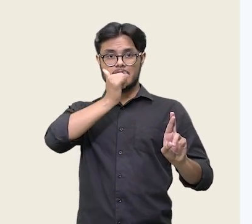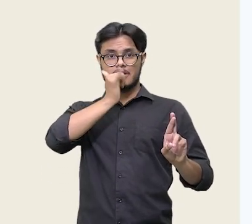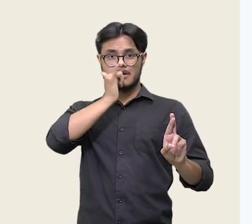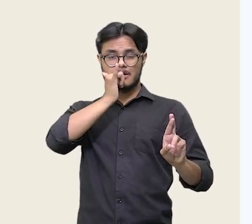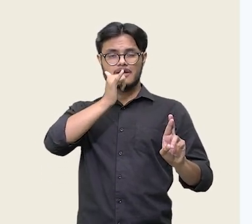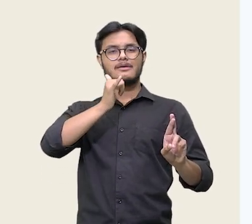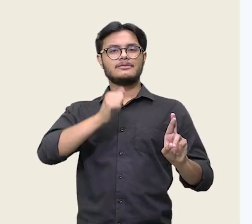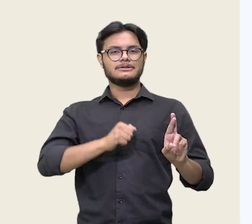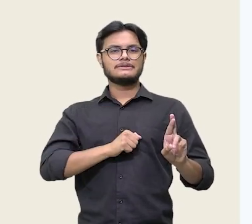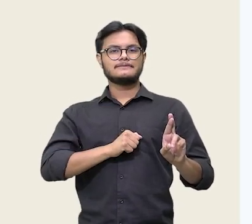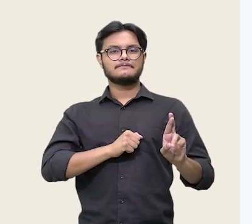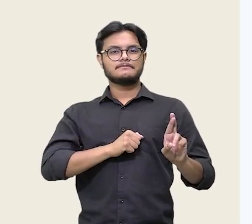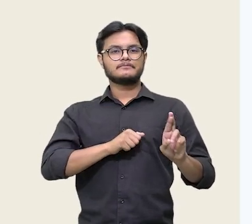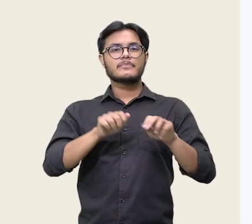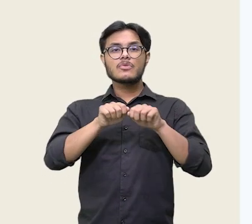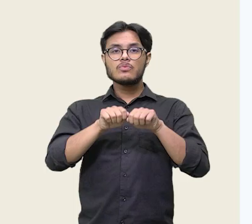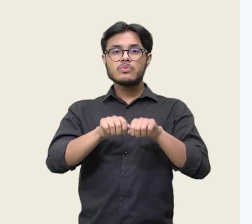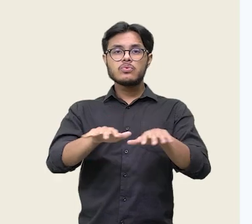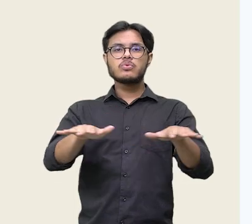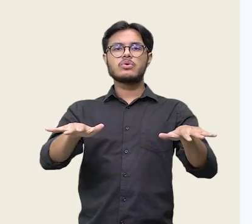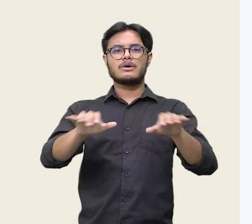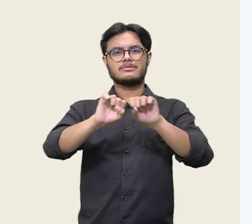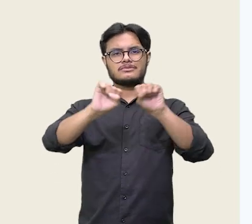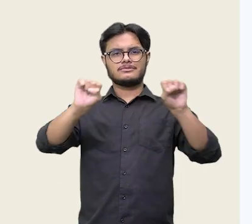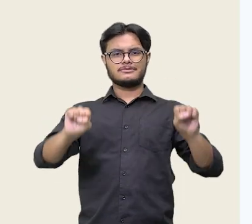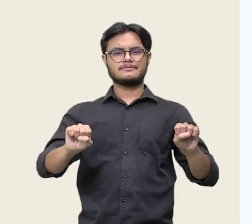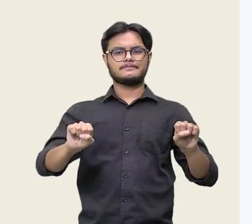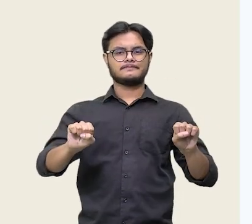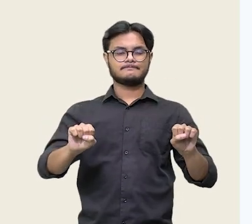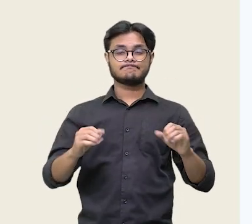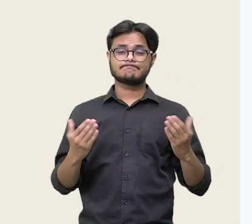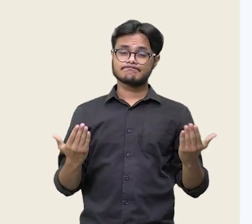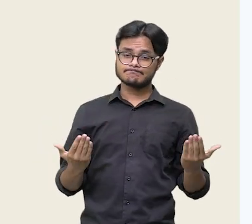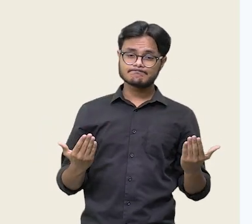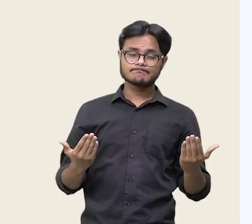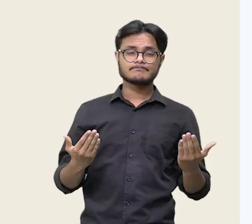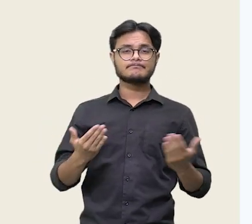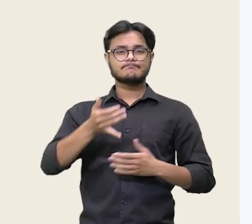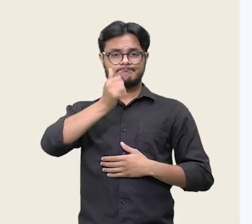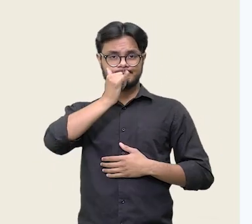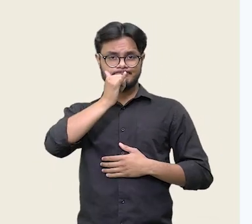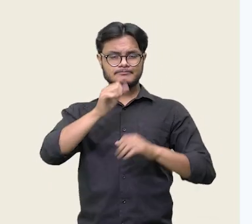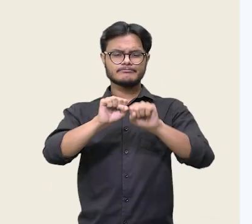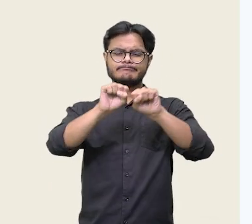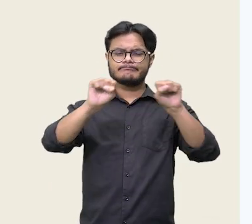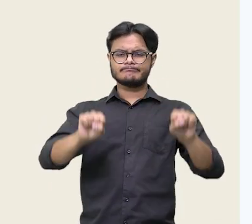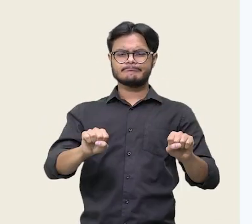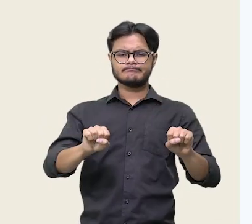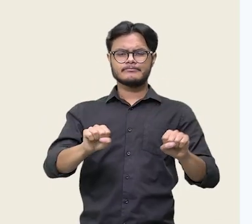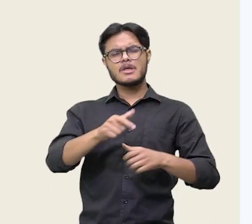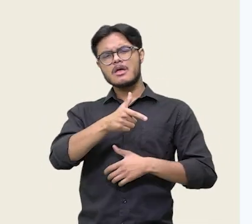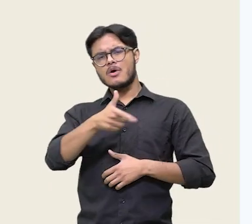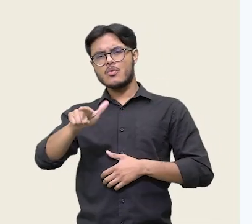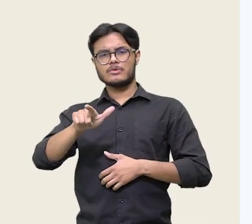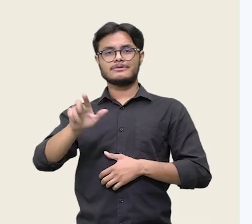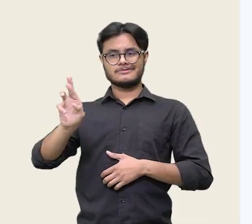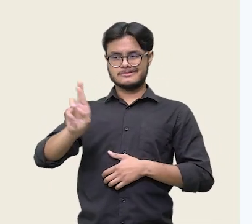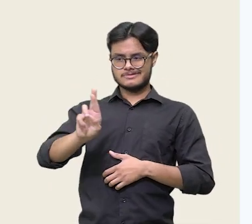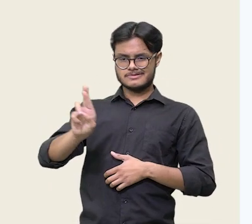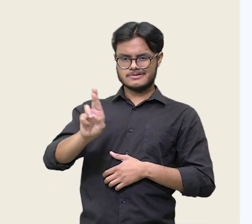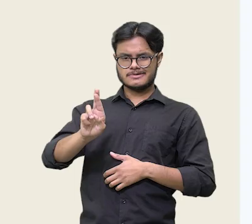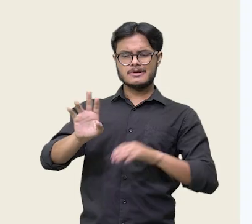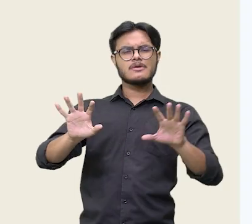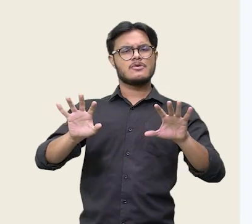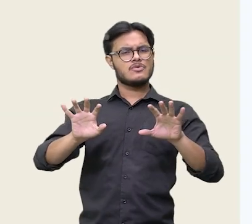força eletromotriz, fornecida pela bateria para o circuito. Então, parte da energia vai ser dissipada e a outra parte vai ser a energia